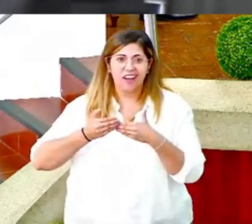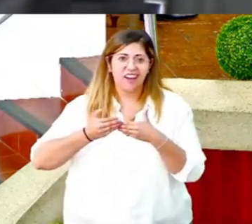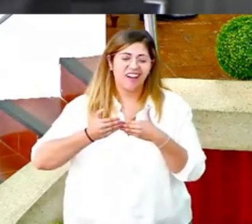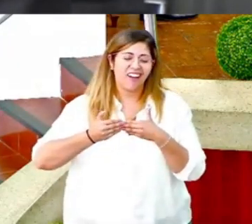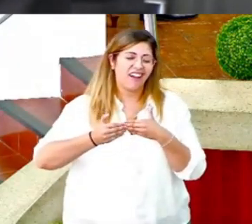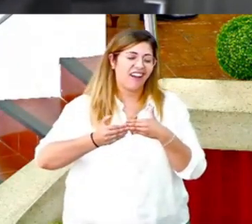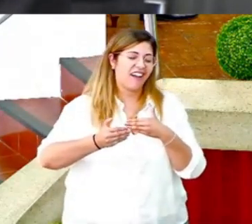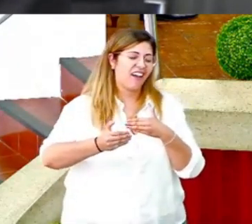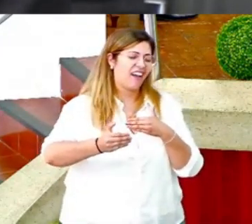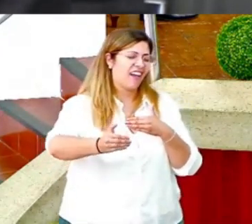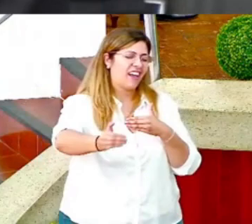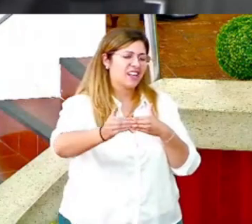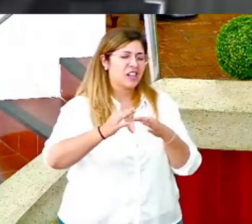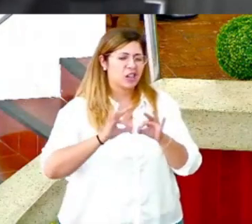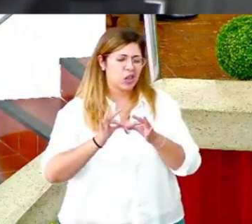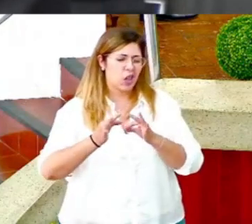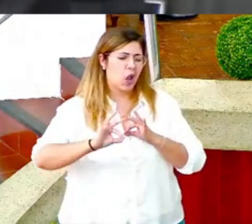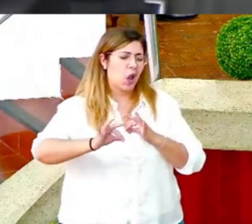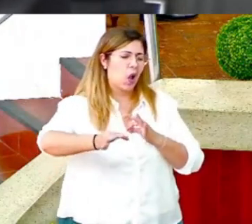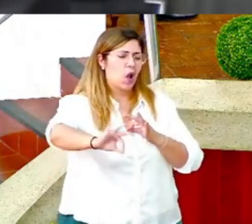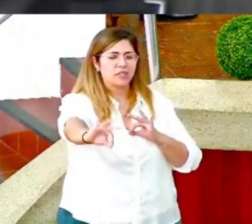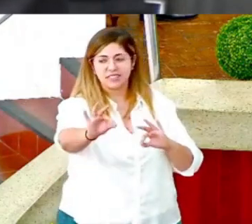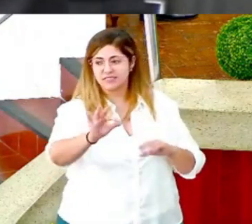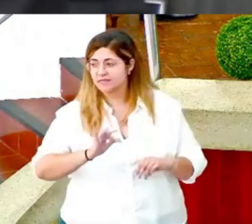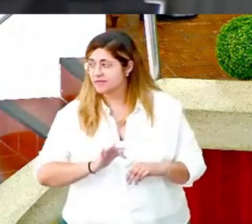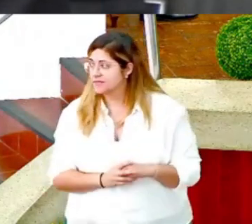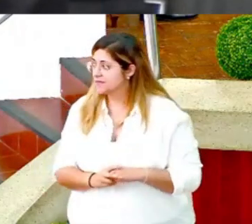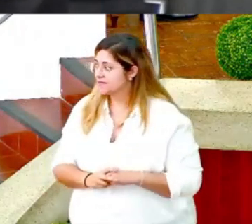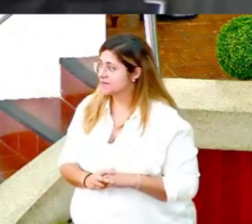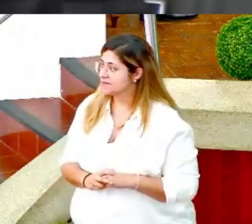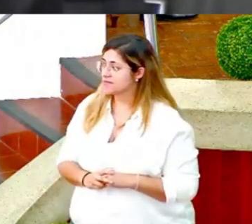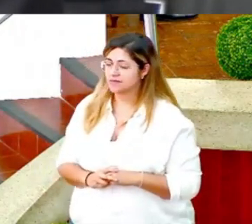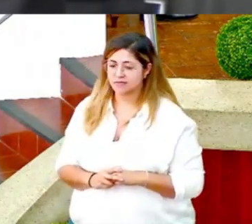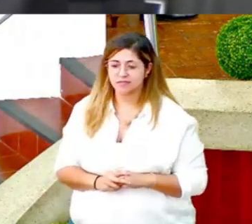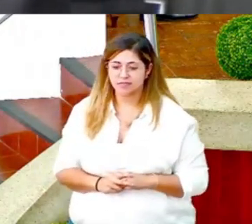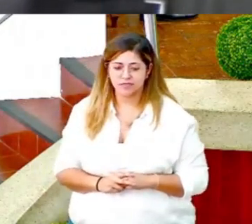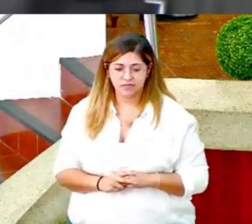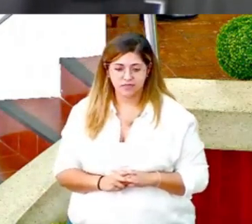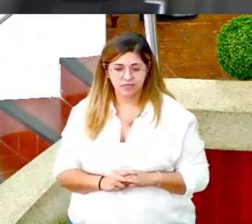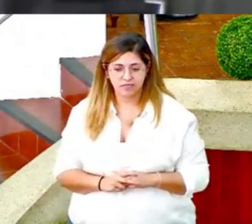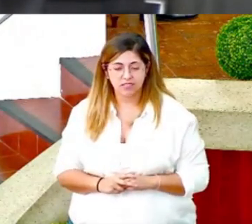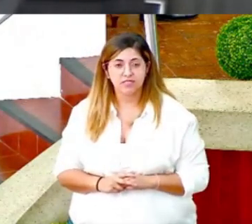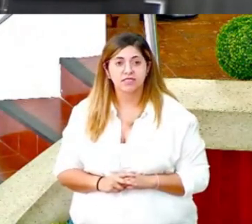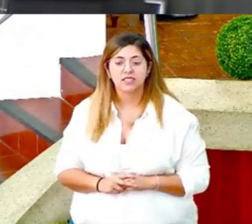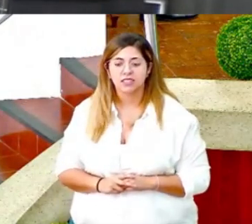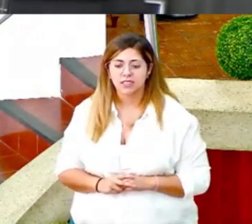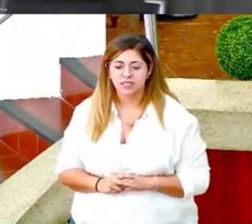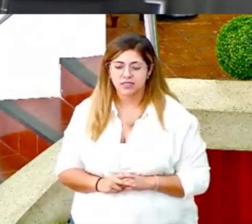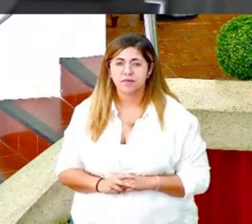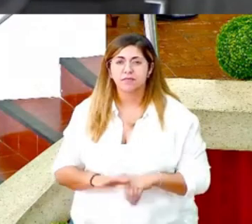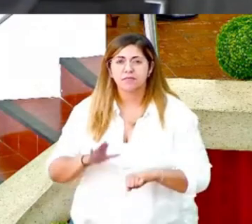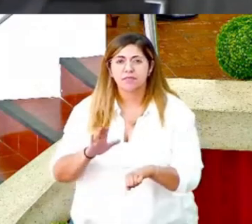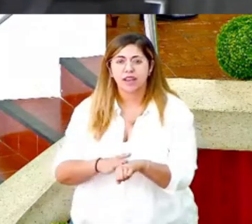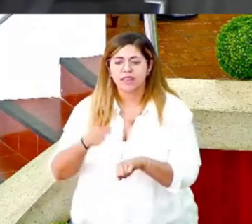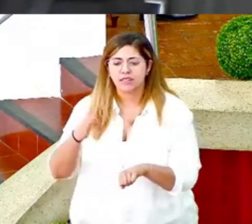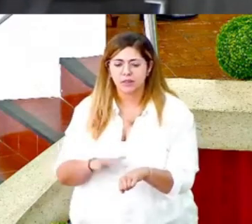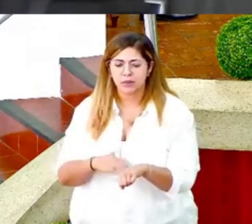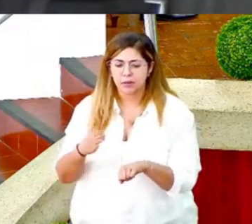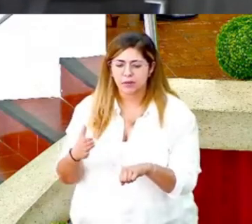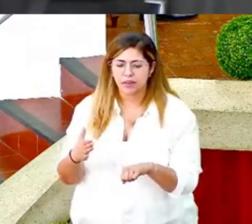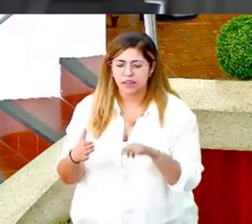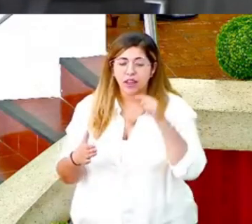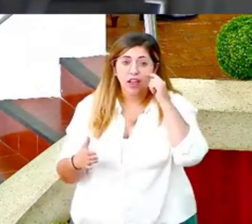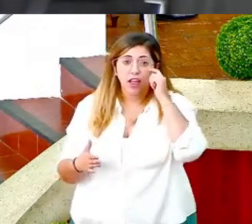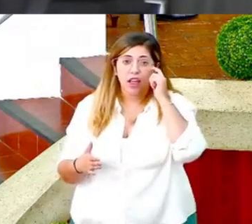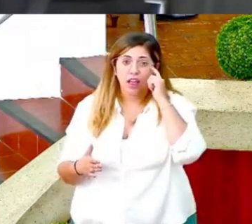Ouve, pois, ó Israel, e atenta em os cumprires, para que bem te suceda. Tenha em mente, se fizer